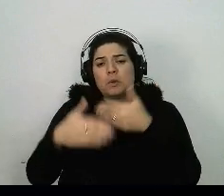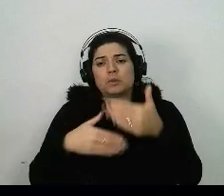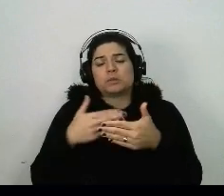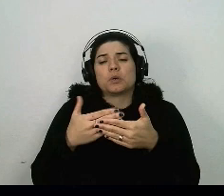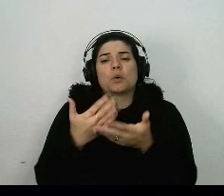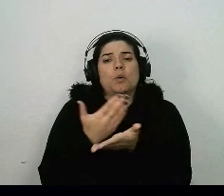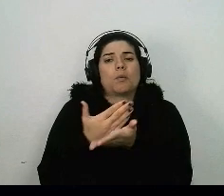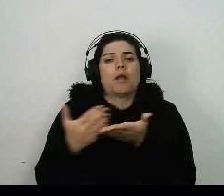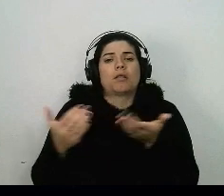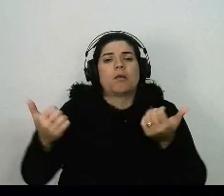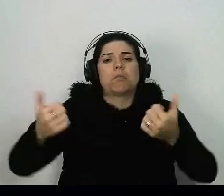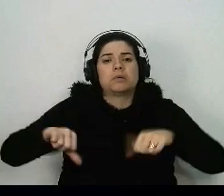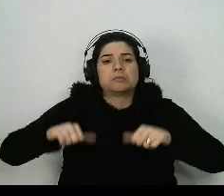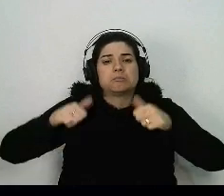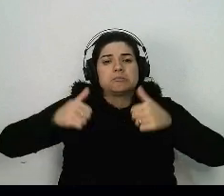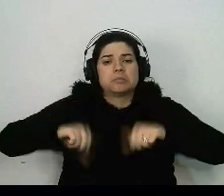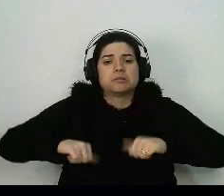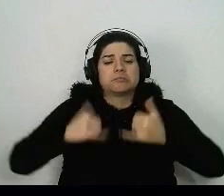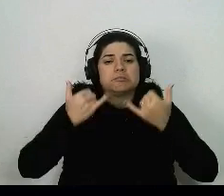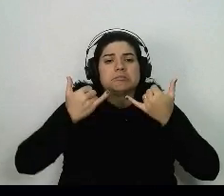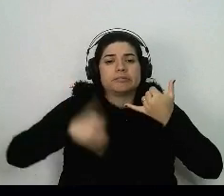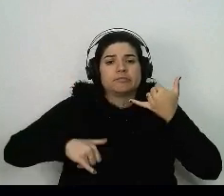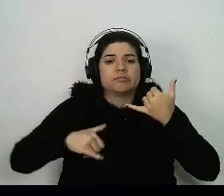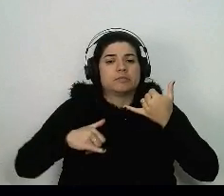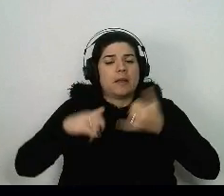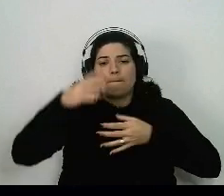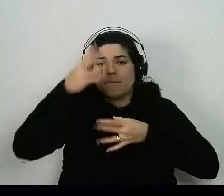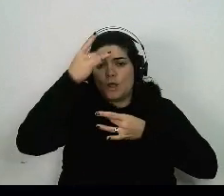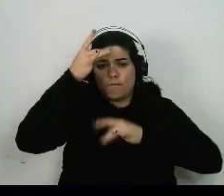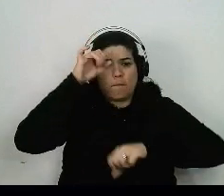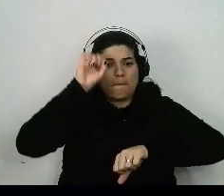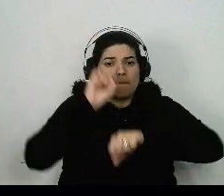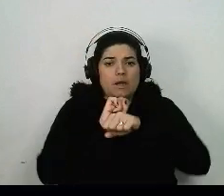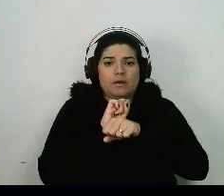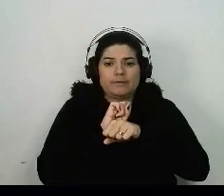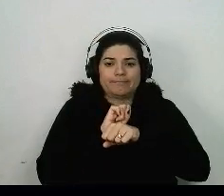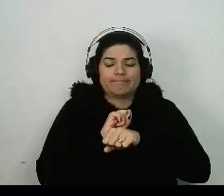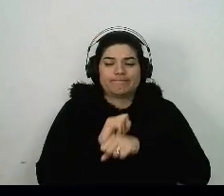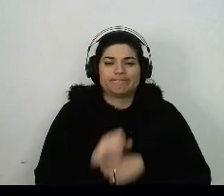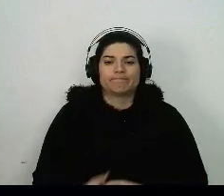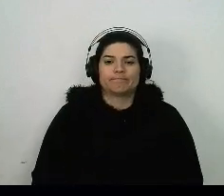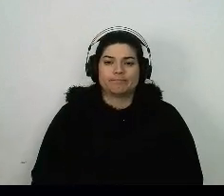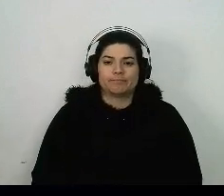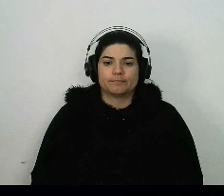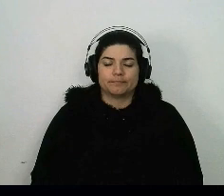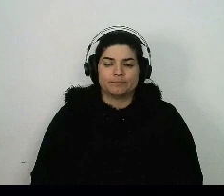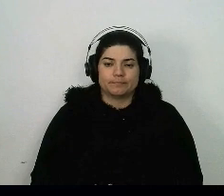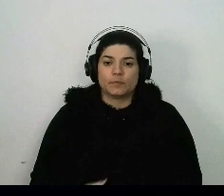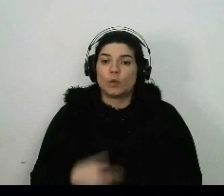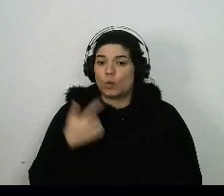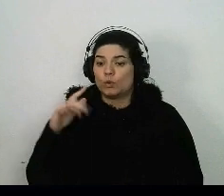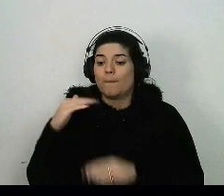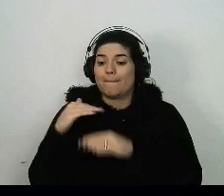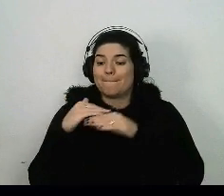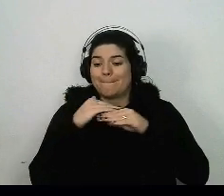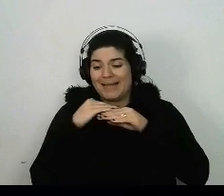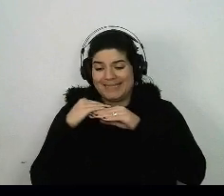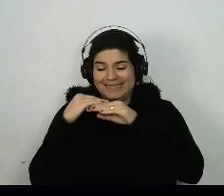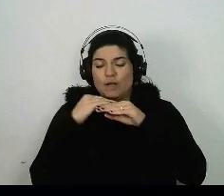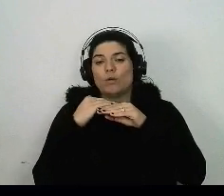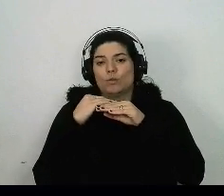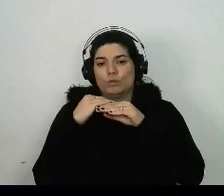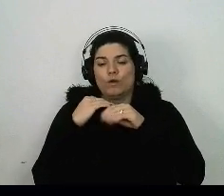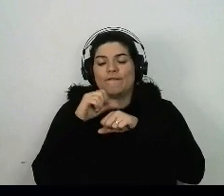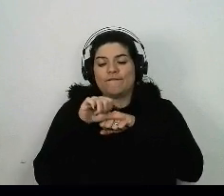cair muito e parar de performar. Já no padrão de versão de documento, a gente usa sempre o